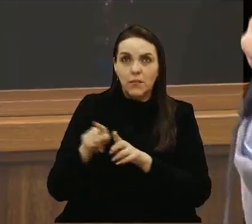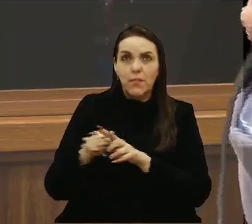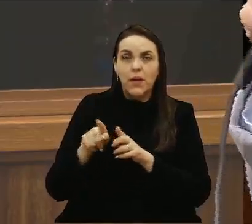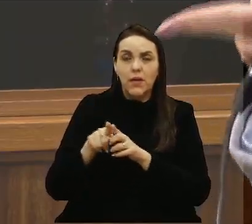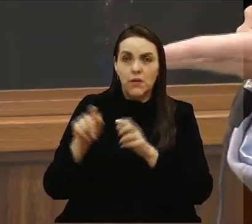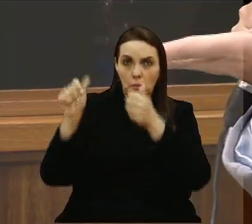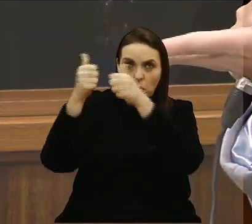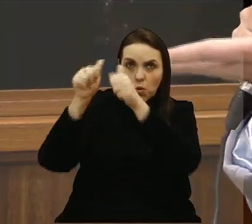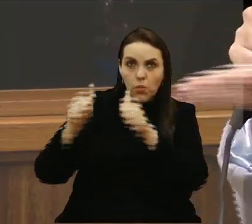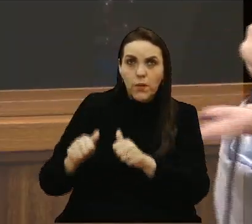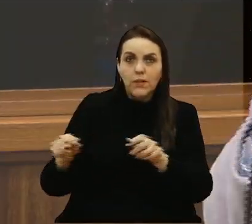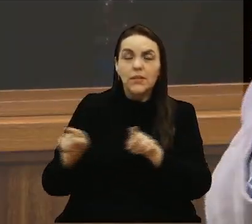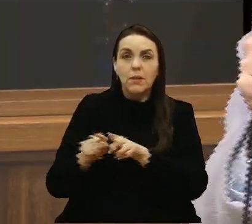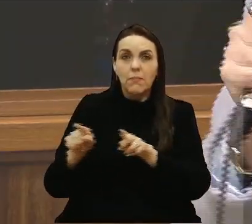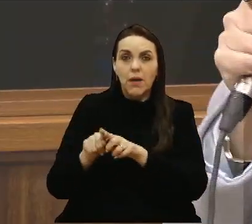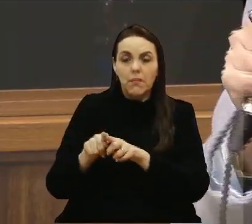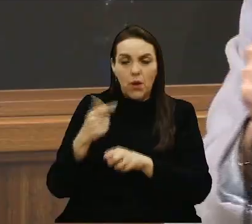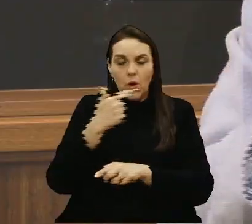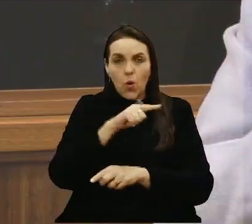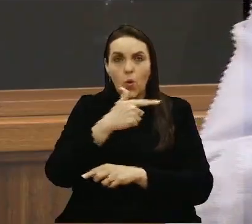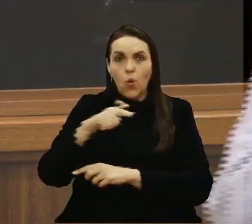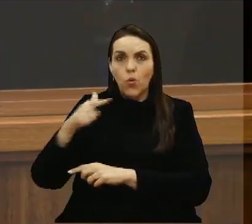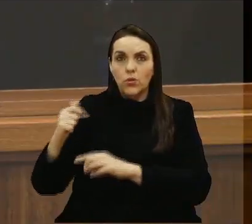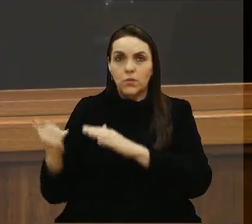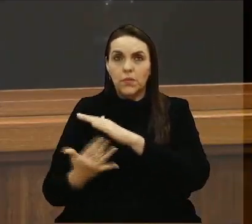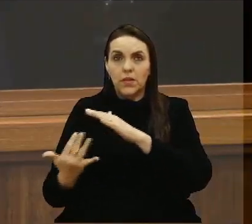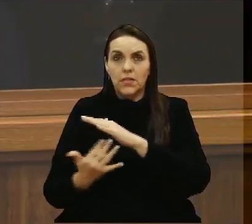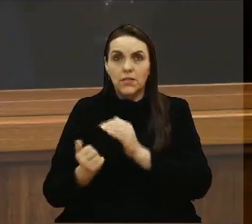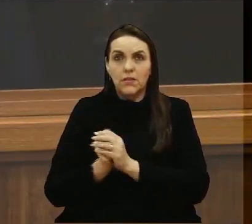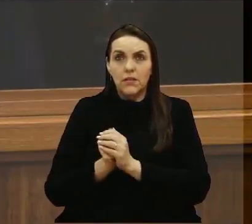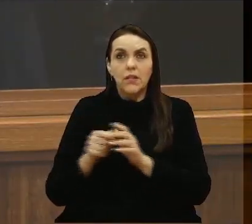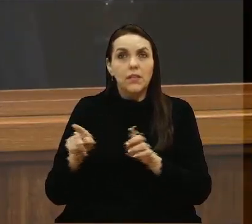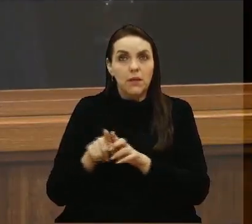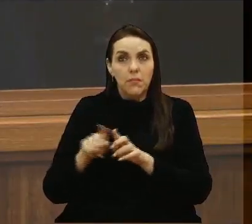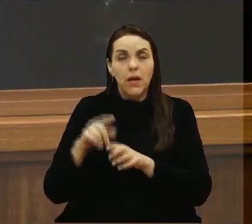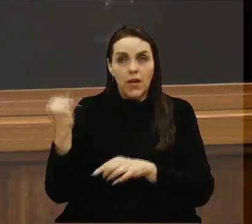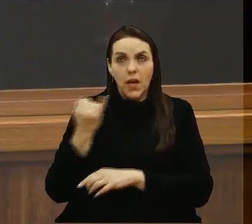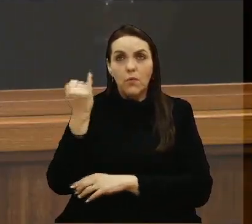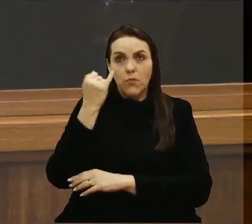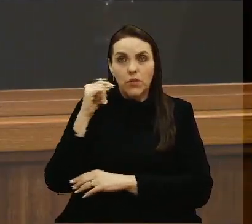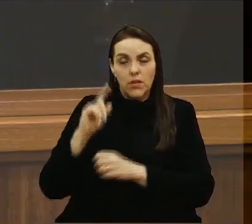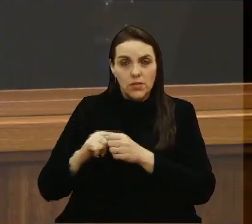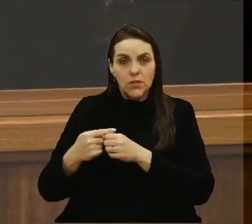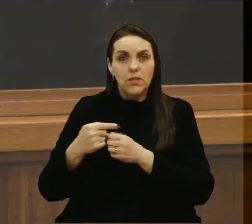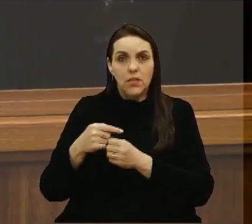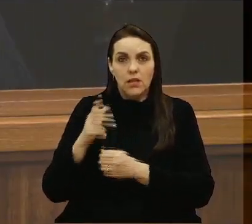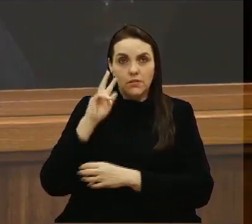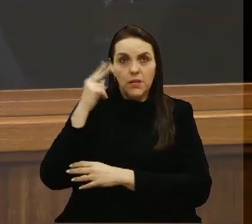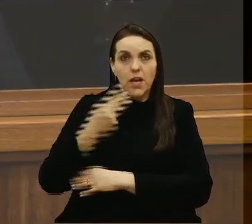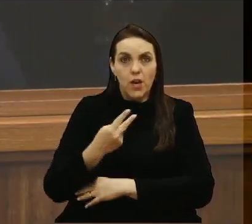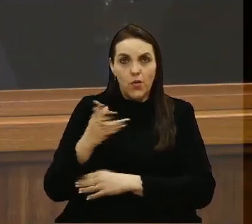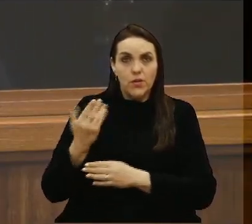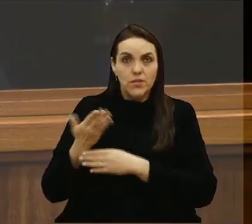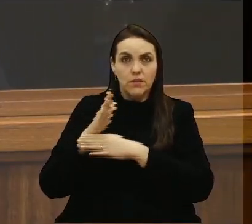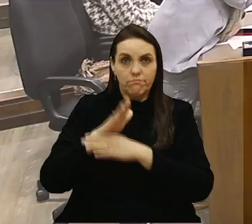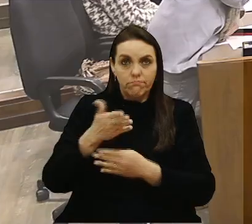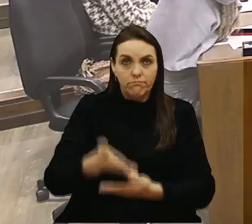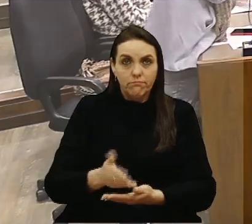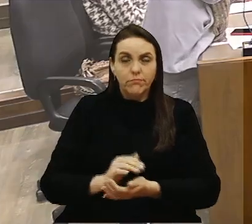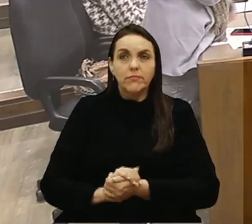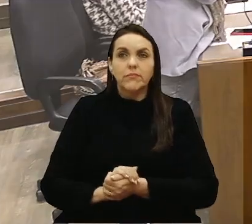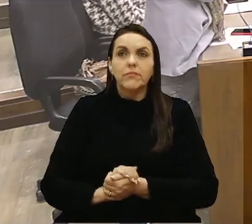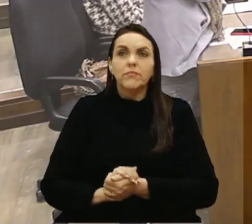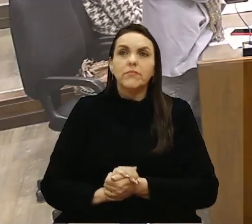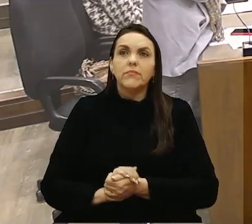monumento também para esses? Eu acho que é importante a cidade reconhecer a contribuição Quem foi a segunda que me... Vereadora Daiane,